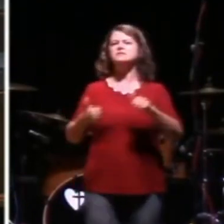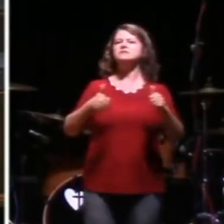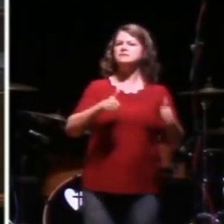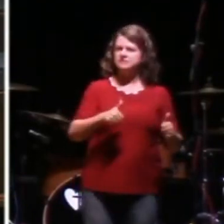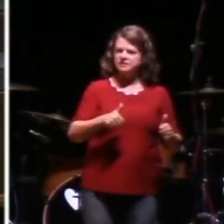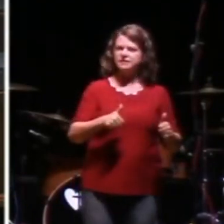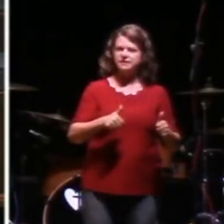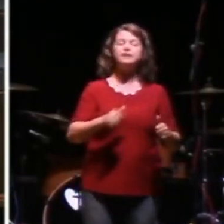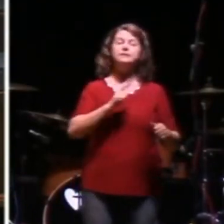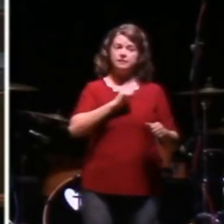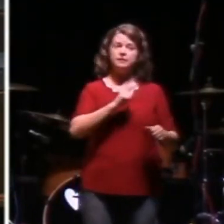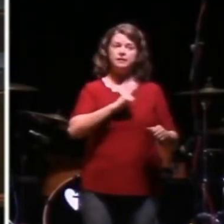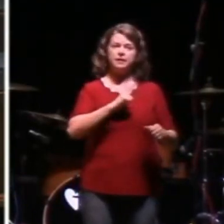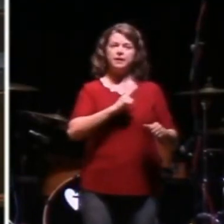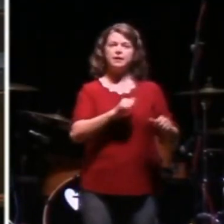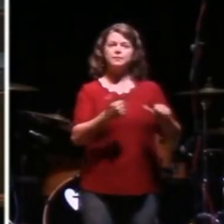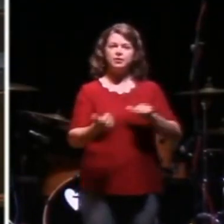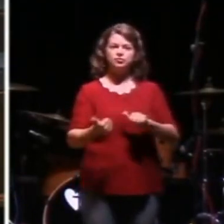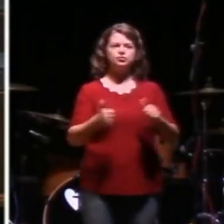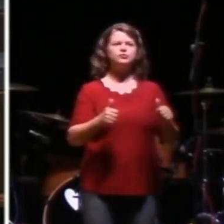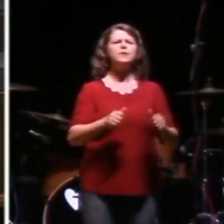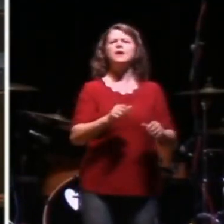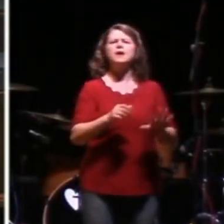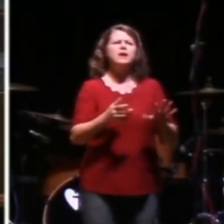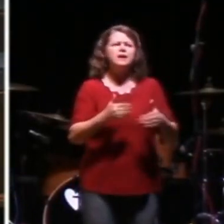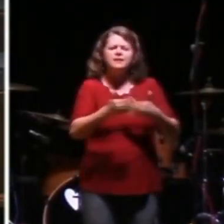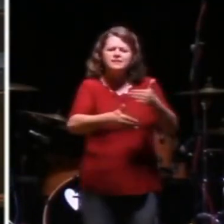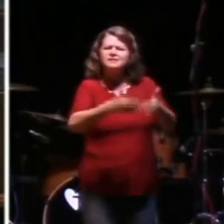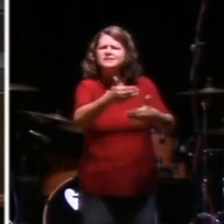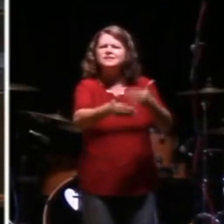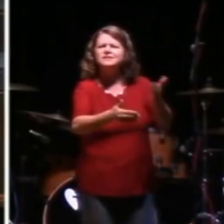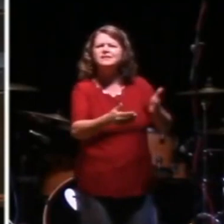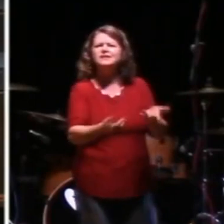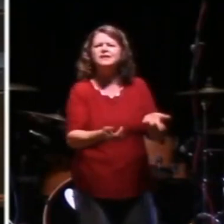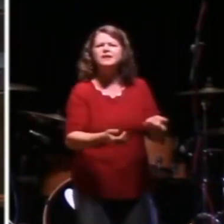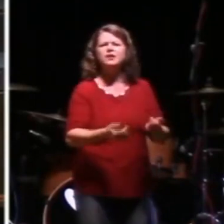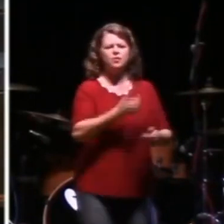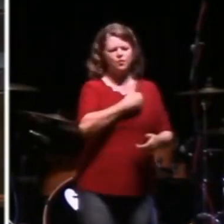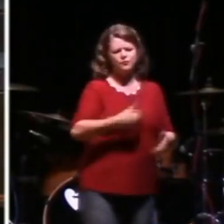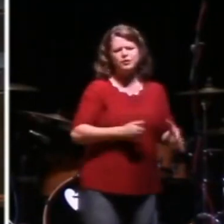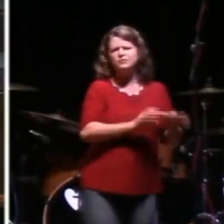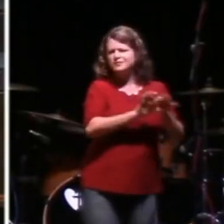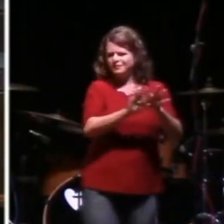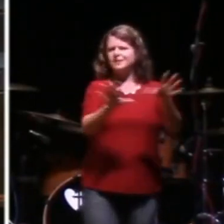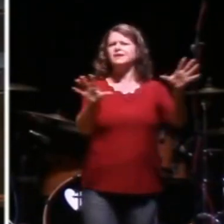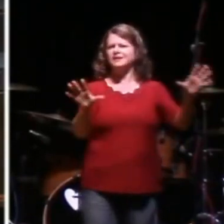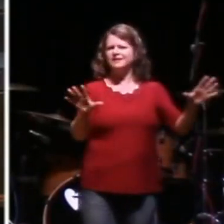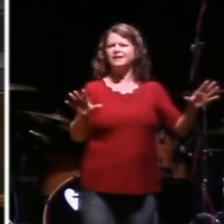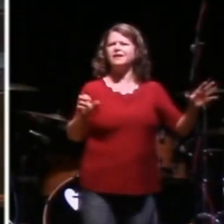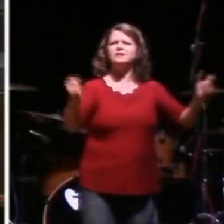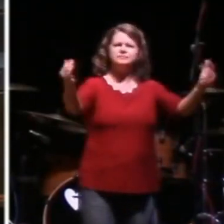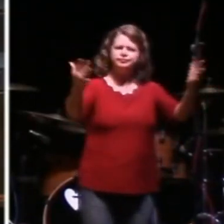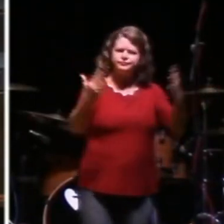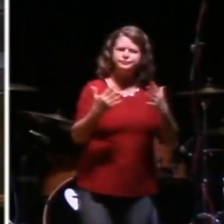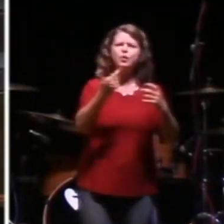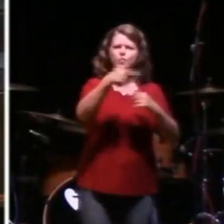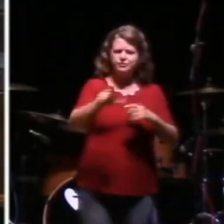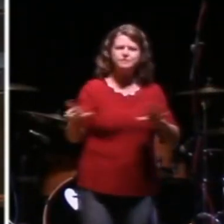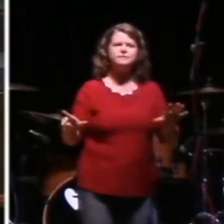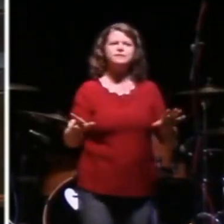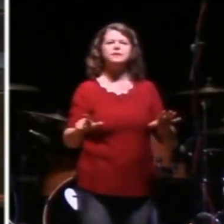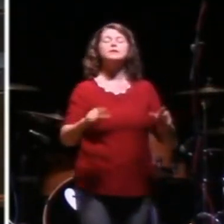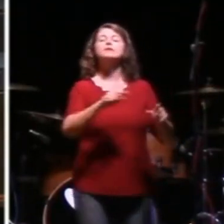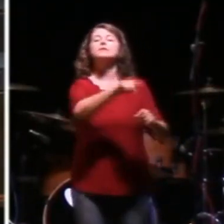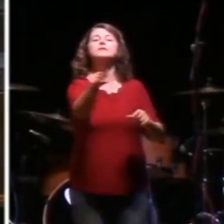nós vamos ter batismo na igreja logo assim que a gente voltar a se reunir você deve nos procurar nós temos uma